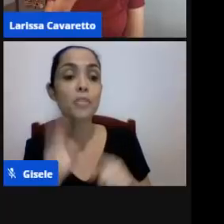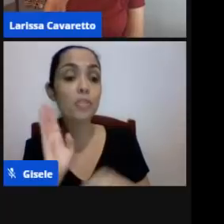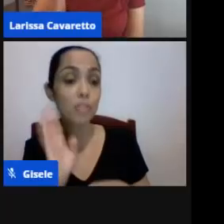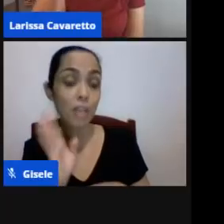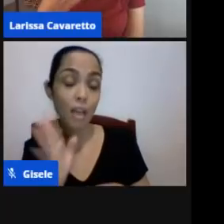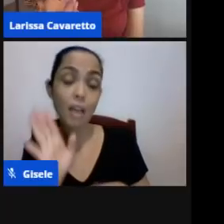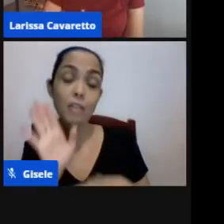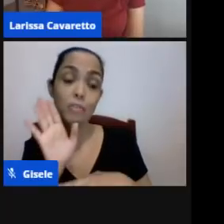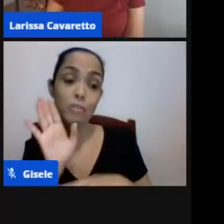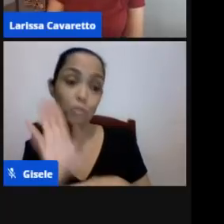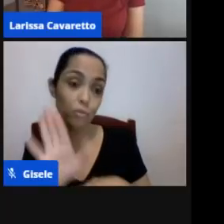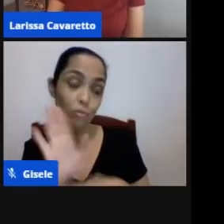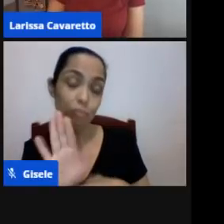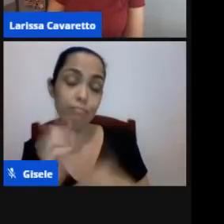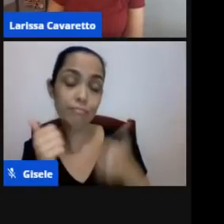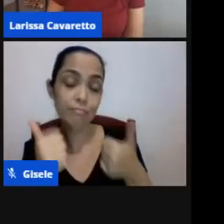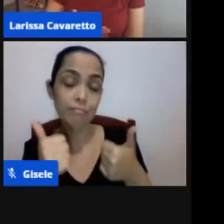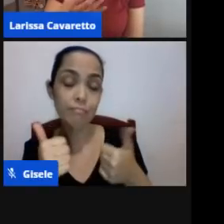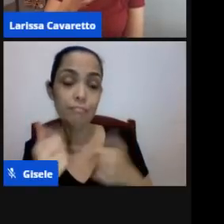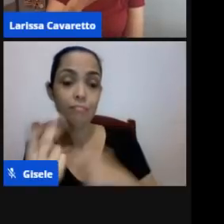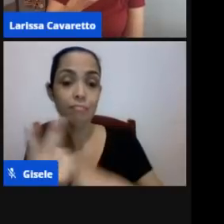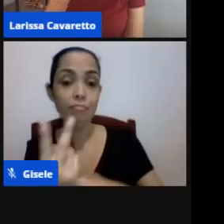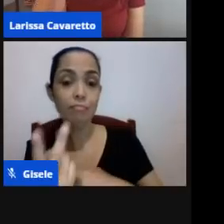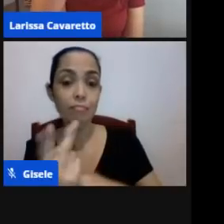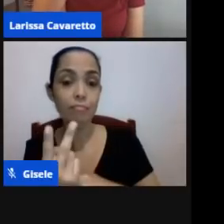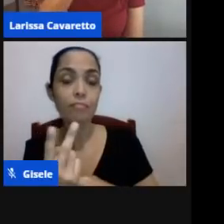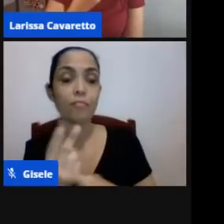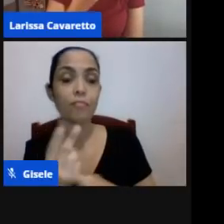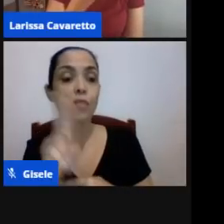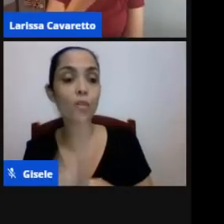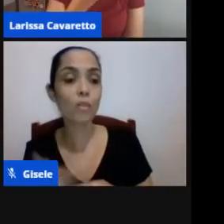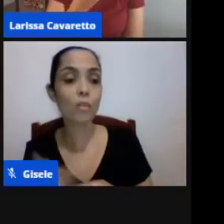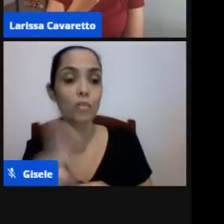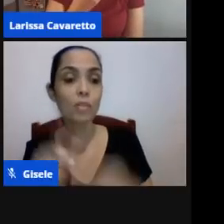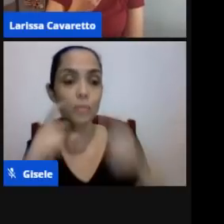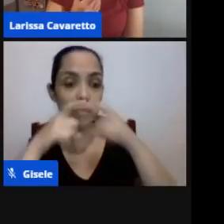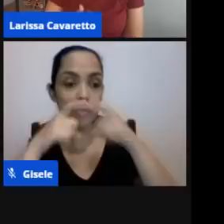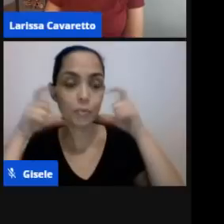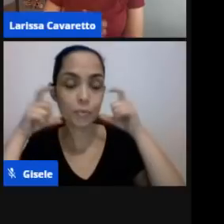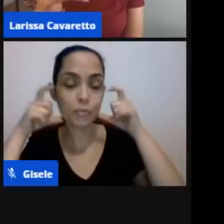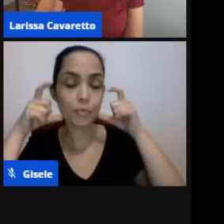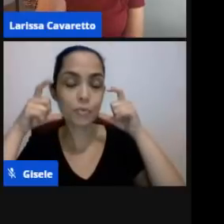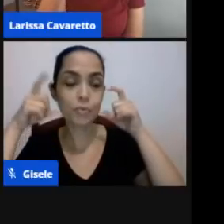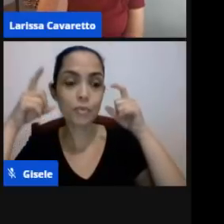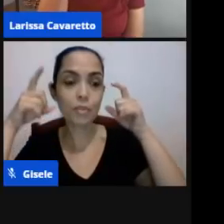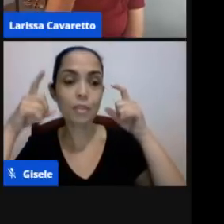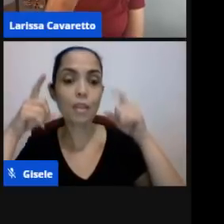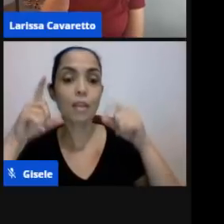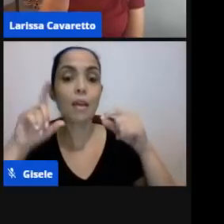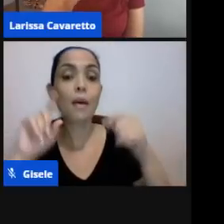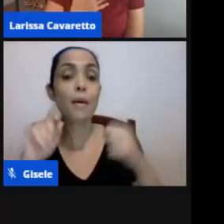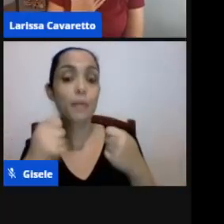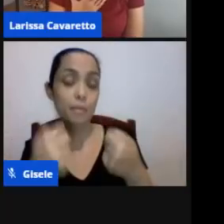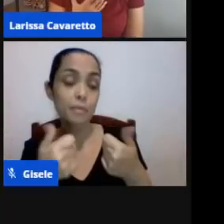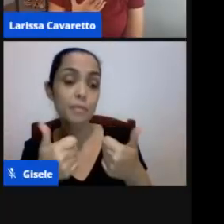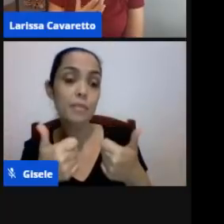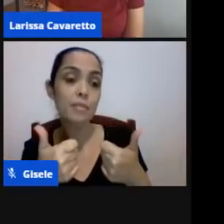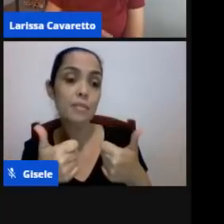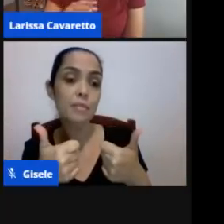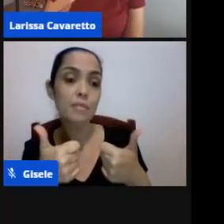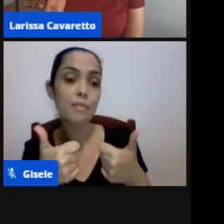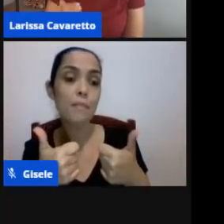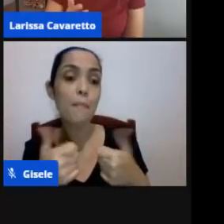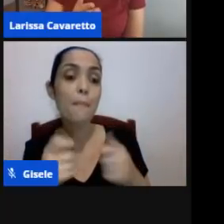uma medida que permite que a pessoa fique mais perto, usando a máscara em conjunto com o protetor facial, porque funciona como mais uma camada de